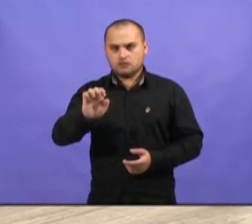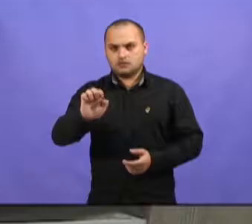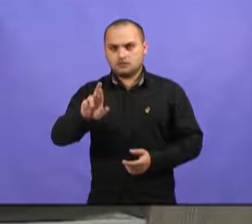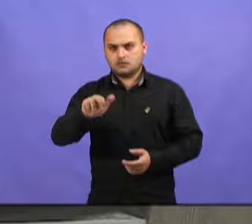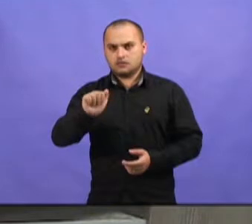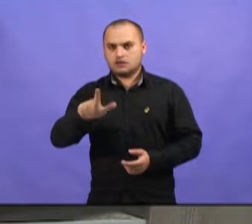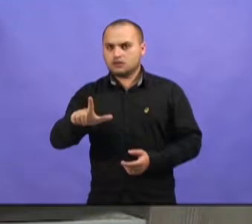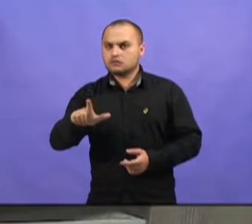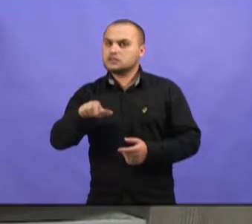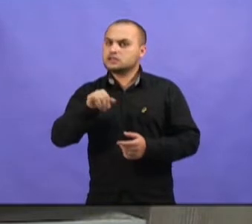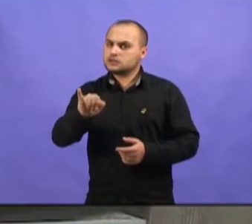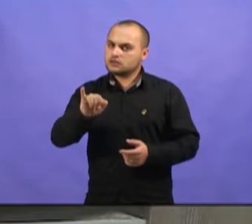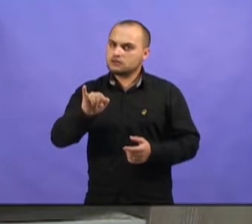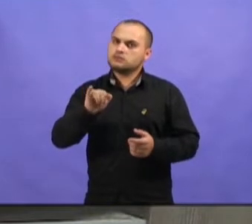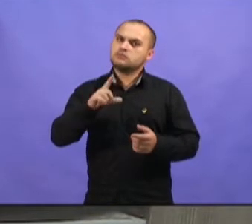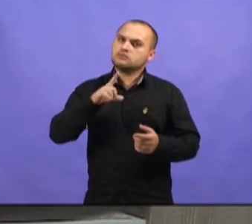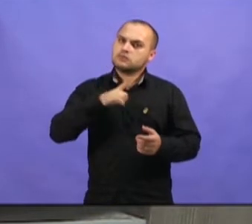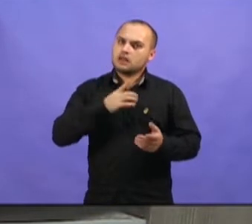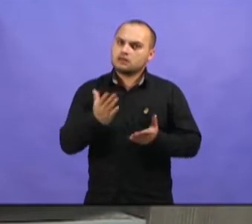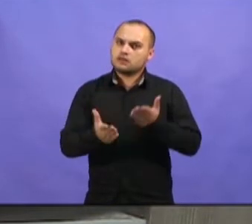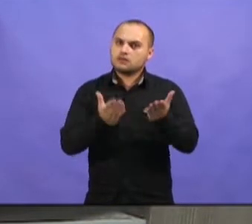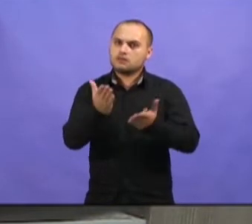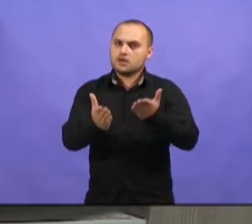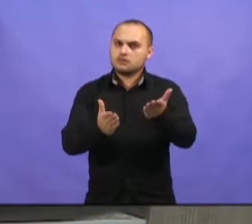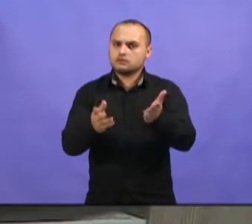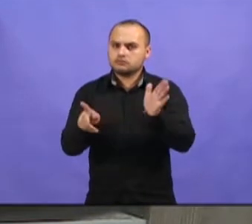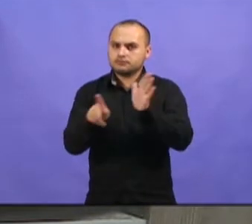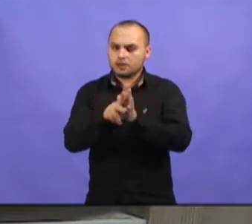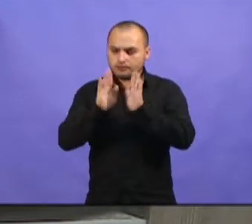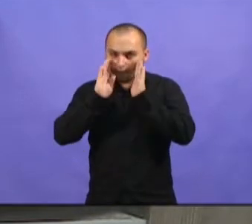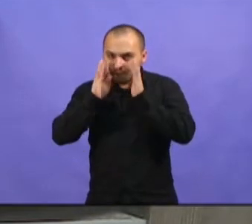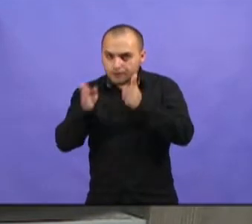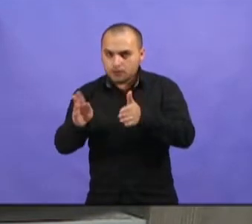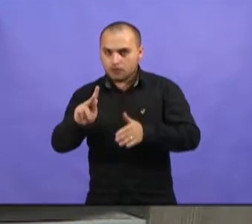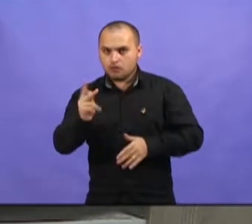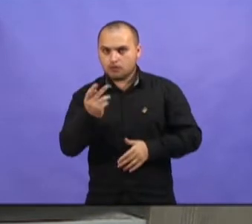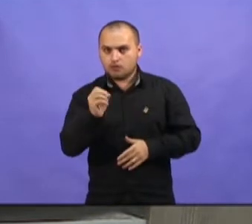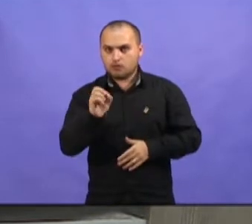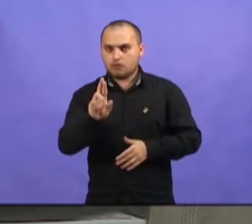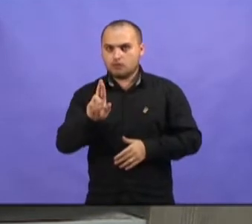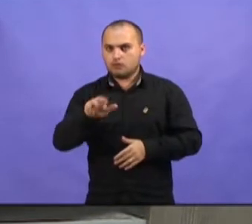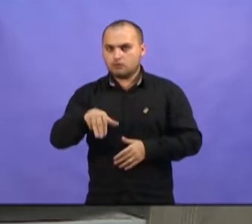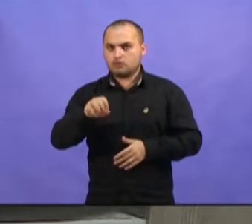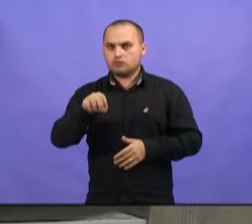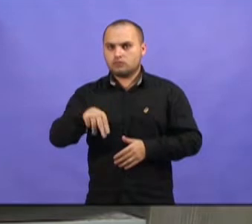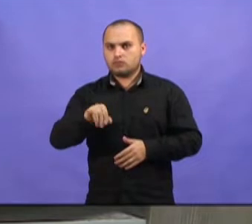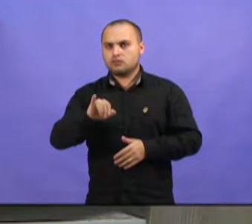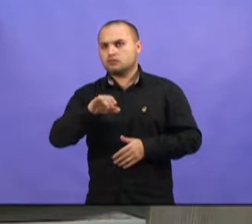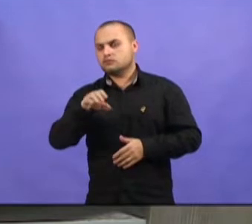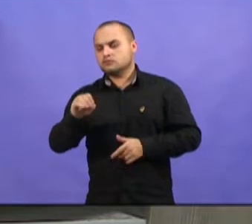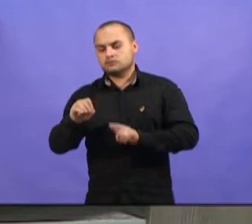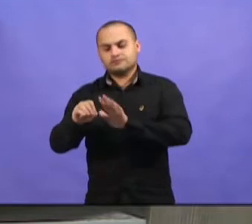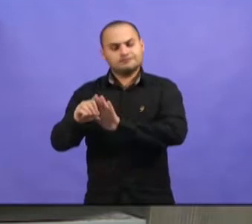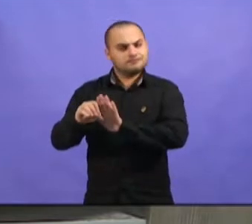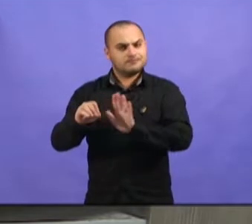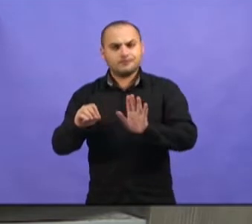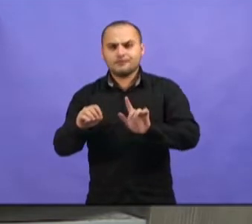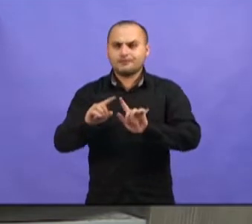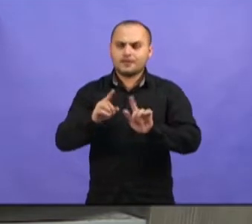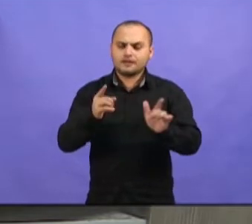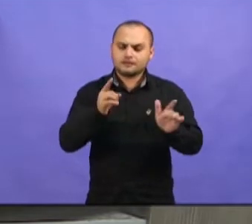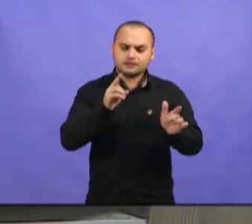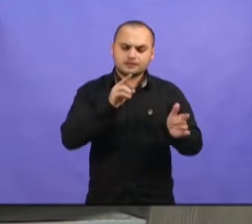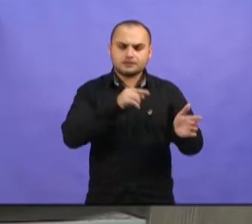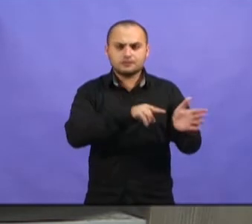hormônios? Por hormônios, alguns efeitos, eu teria que fazer uma revisão, Maurício, para te dizer, né? Mas a